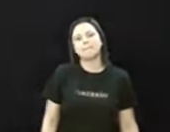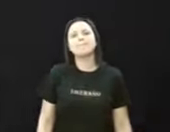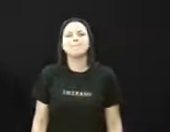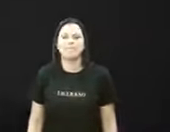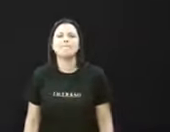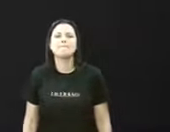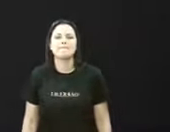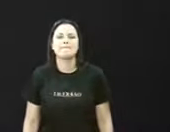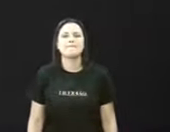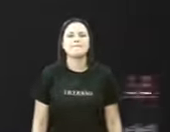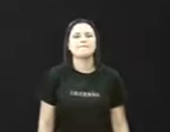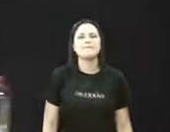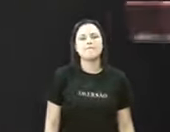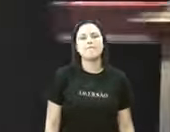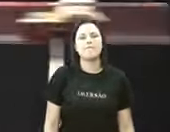O segundo problema